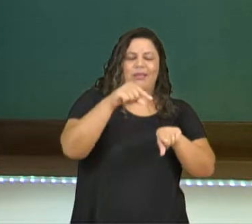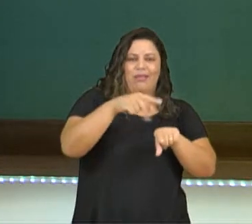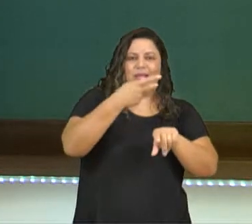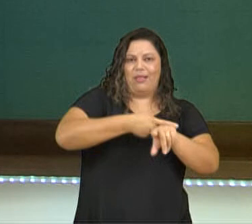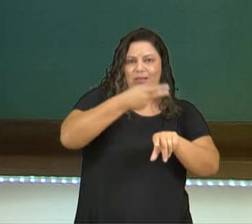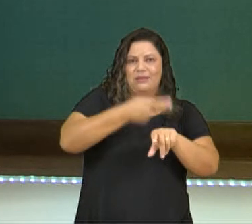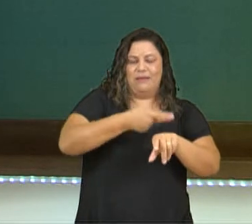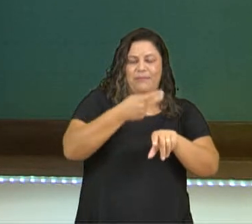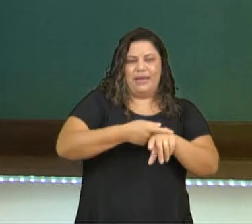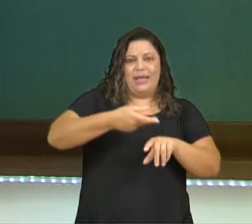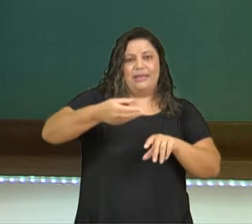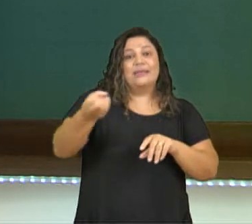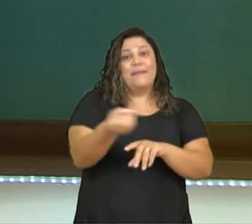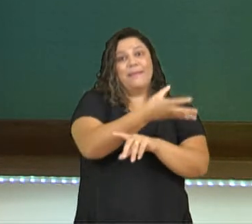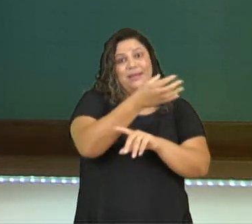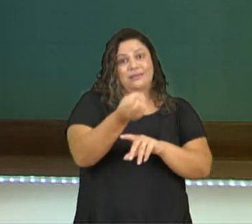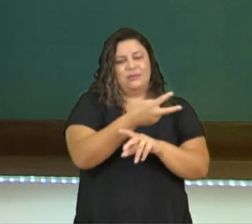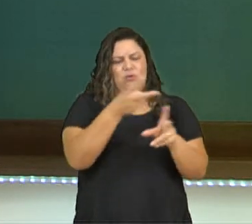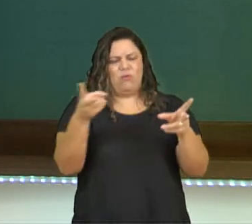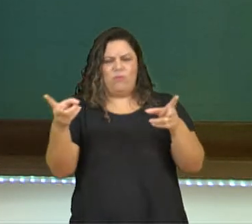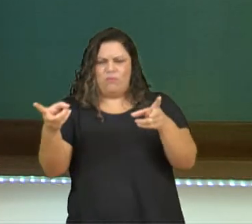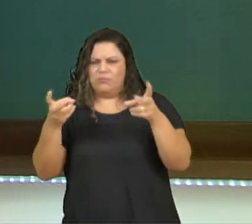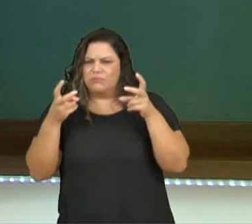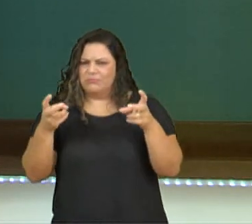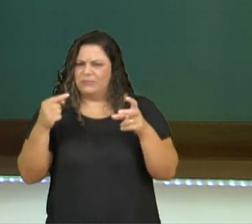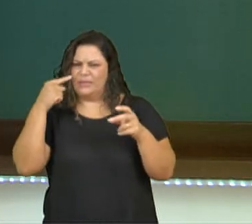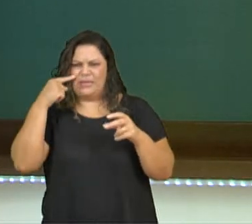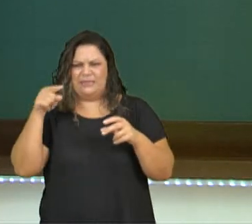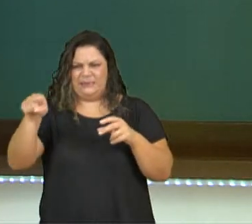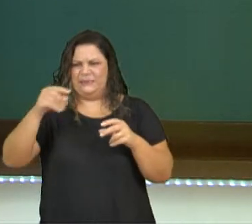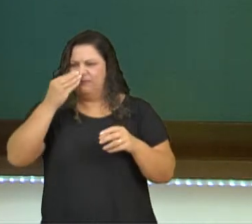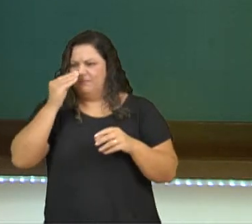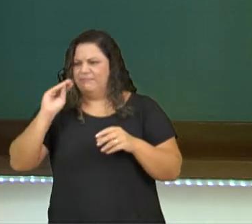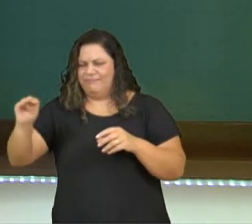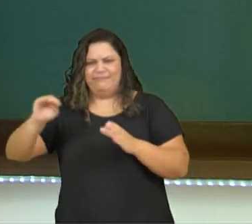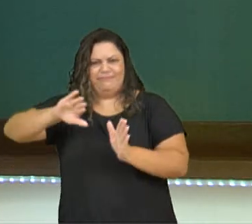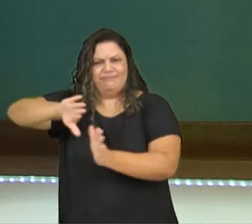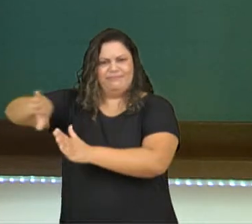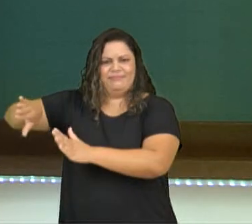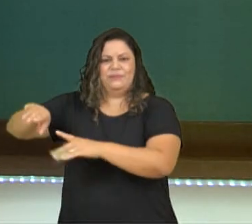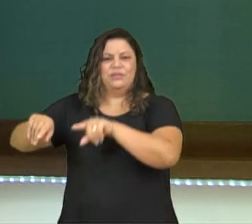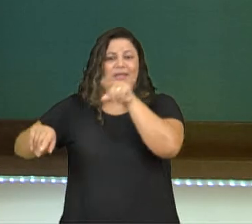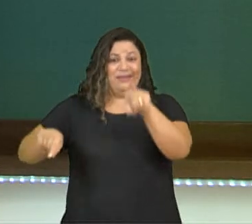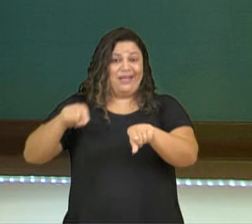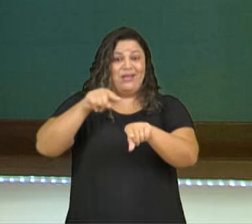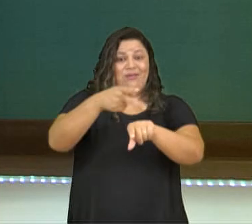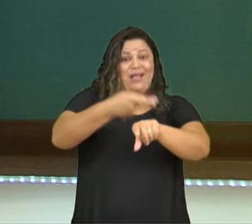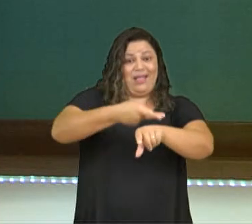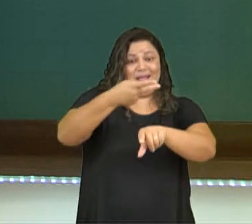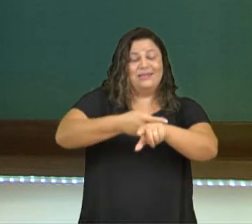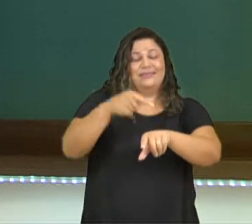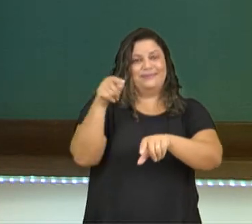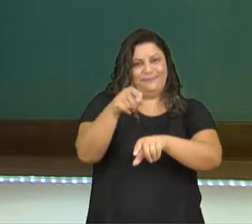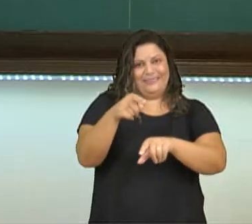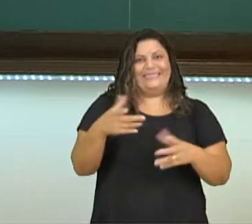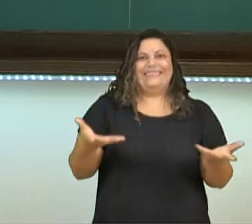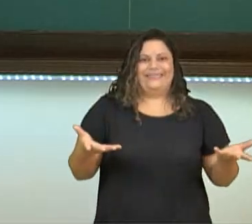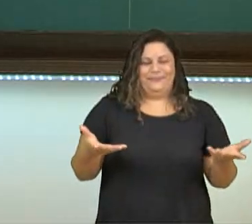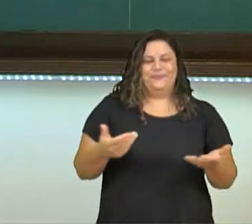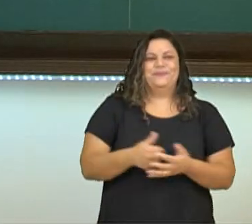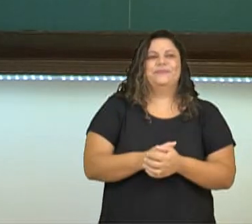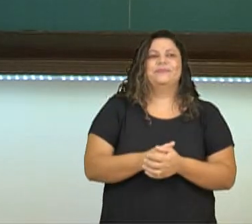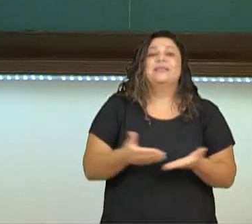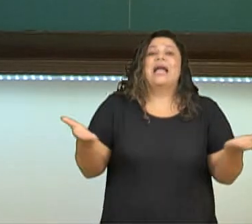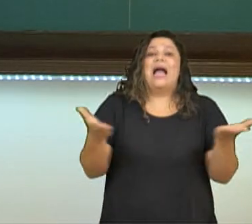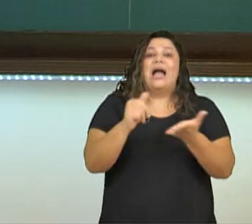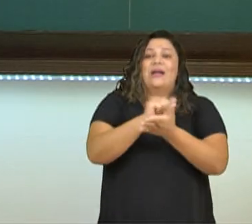isso faz com que as pessoas olhem para esse equipamento branco e sintam a necessidade, o desejo de trocá-lo. E agora que a